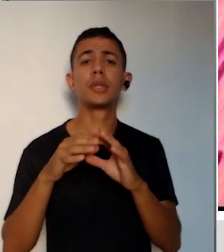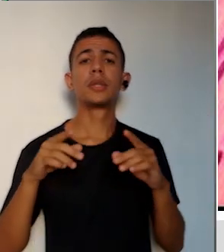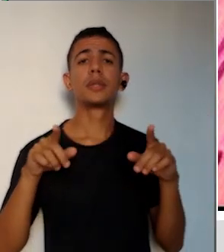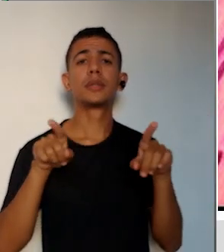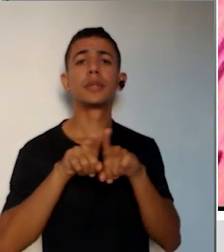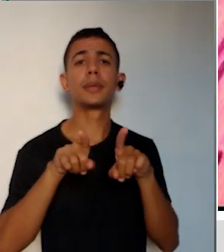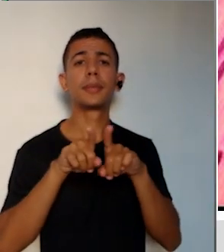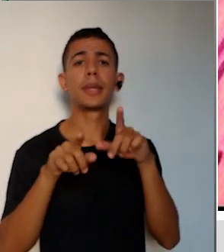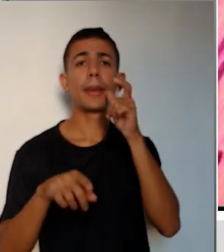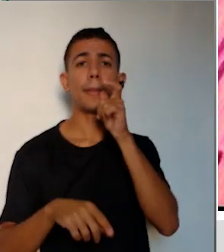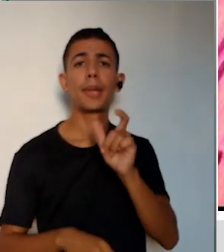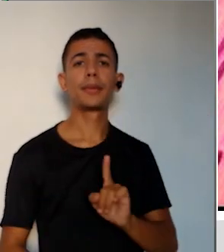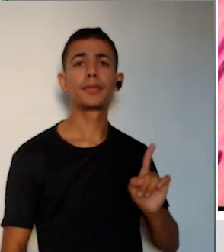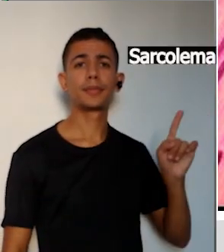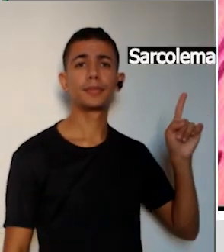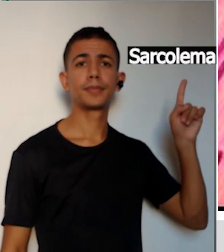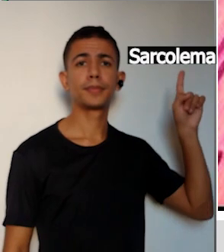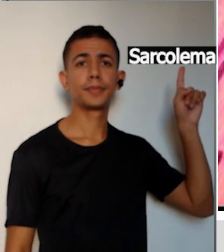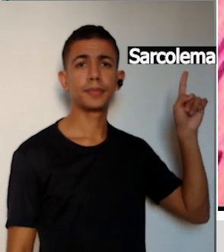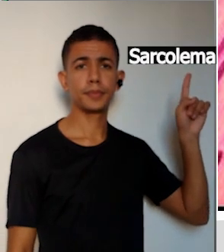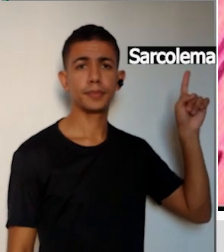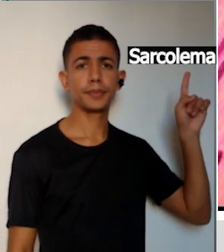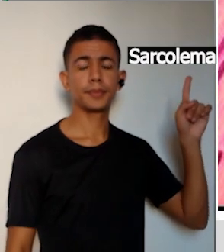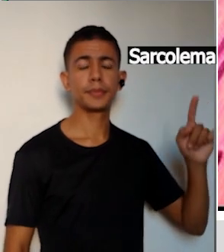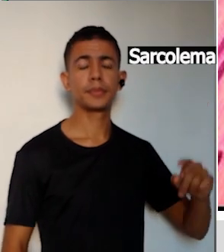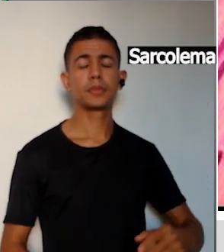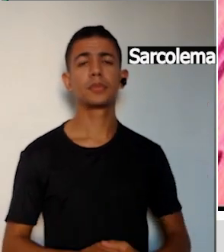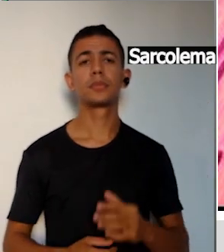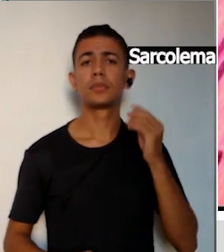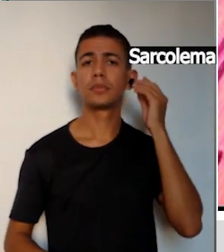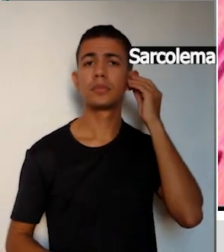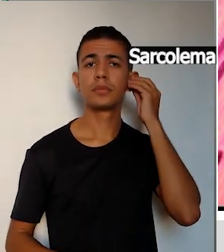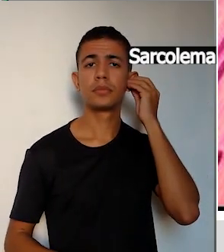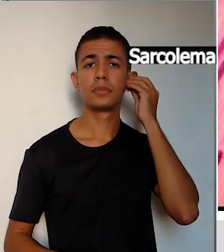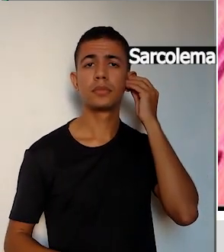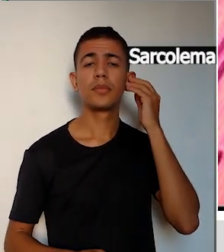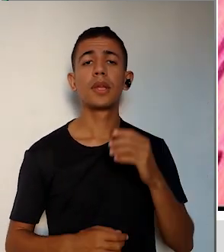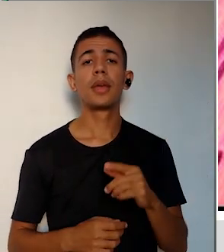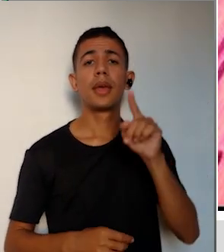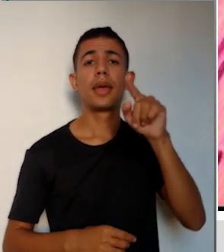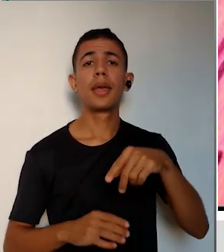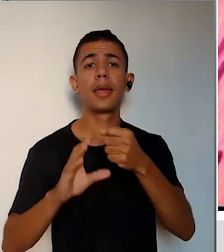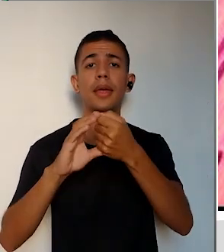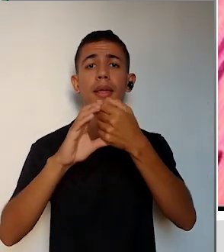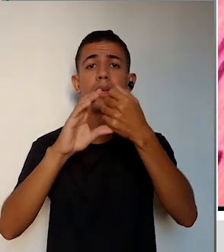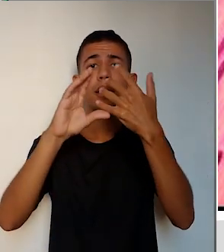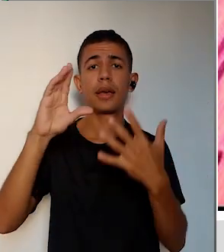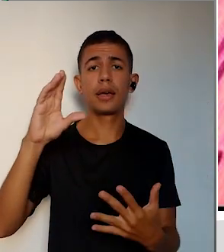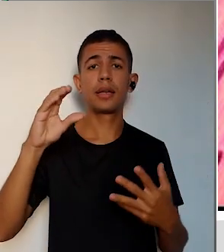associadas ao sarcolemma e ao retículo sarcoplasmático,